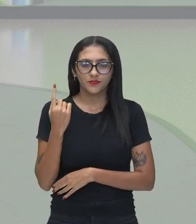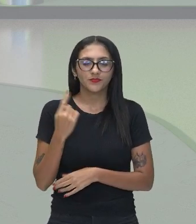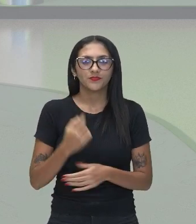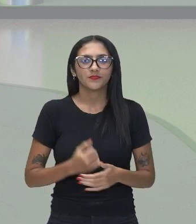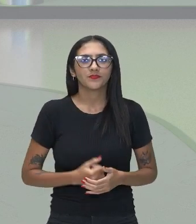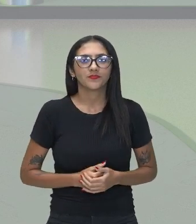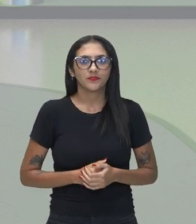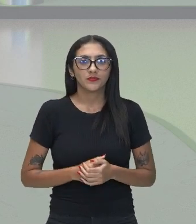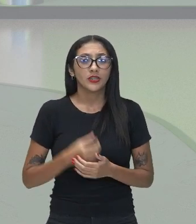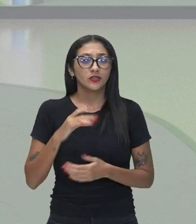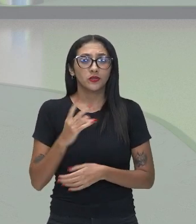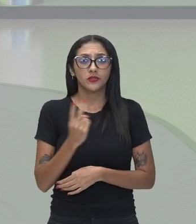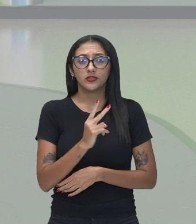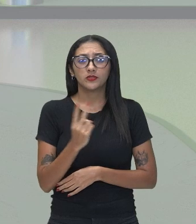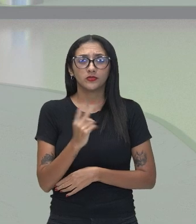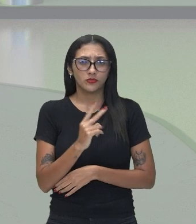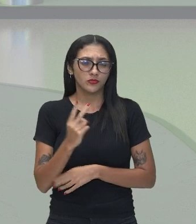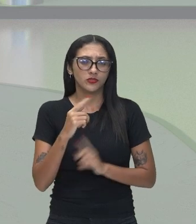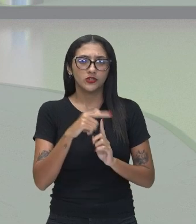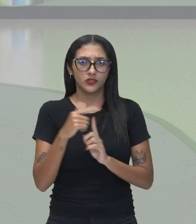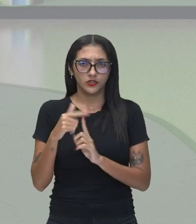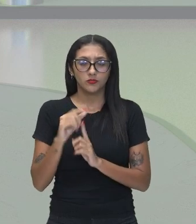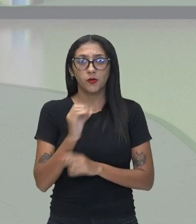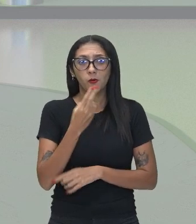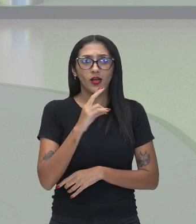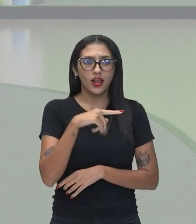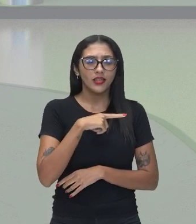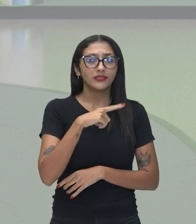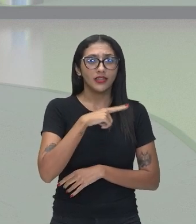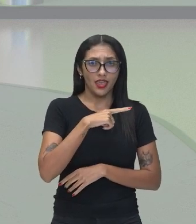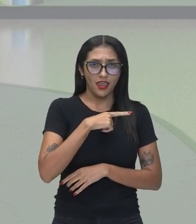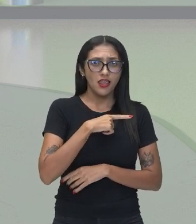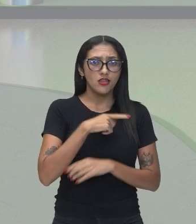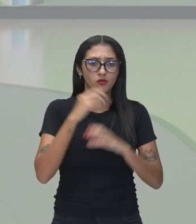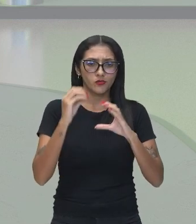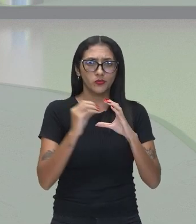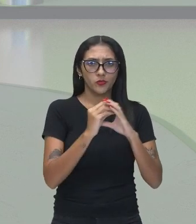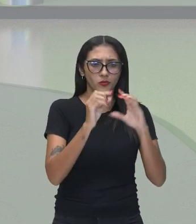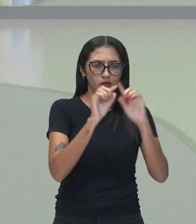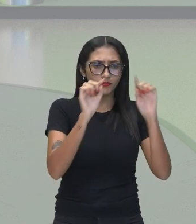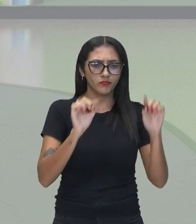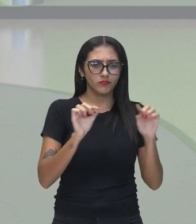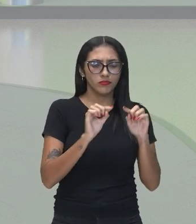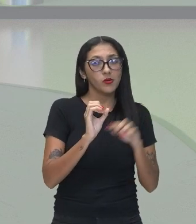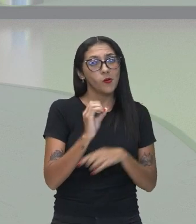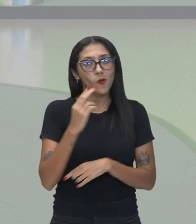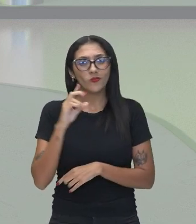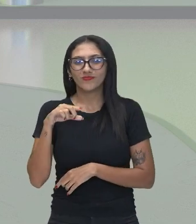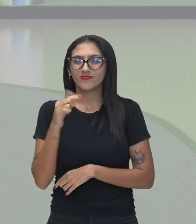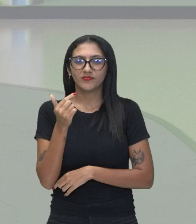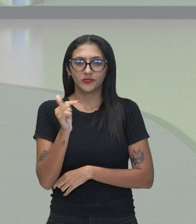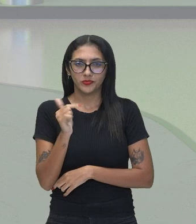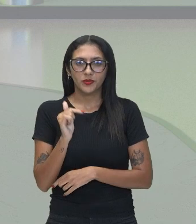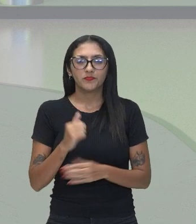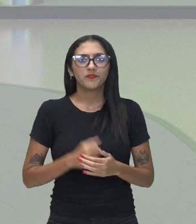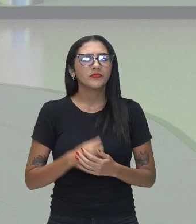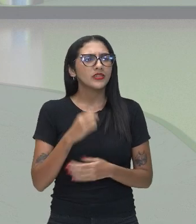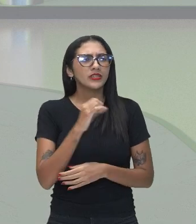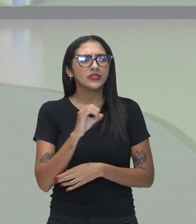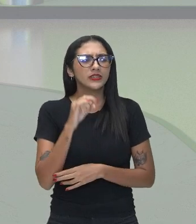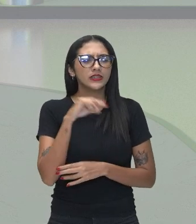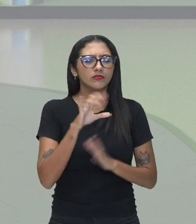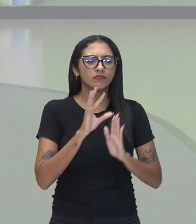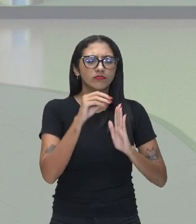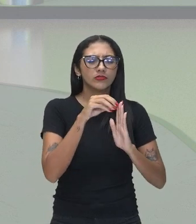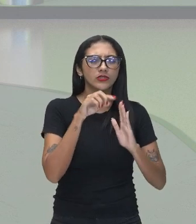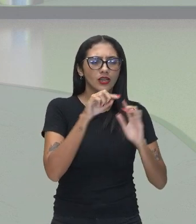São só esses dois tipos. Ou ela tem um núcleo aromático, ou ela não tem. Quando ela tem um núcleo aromático, que